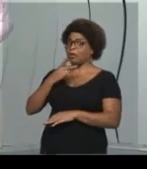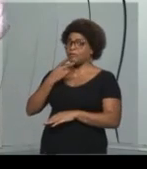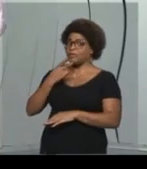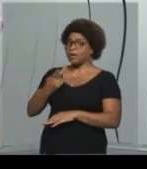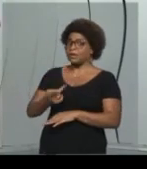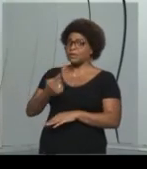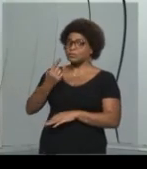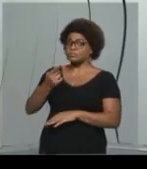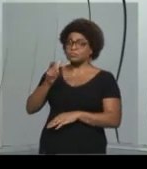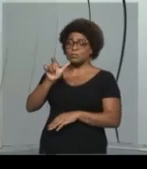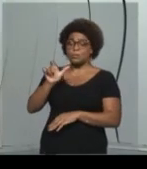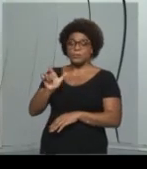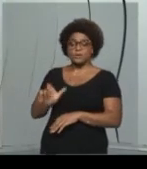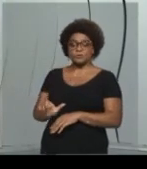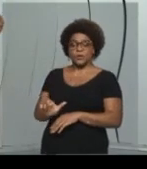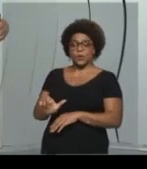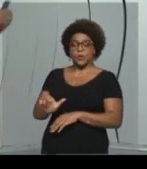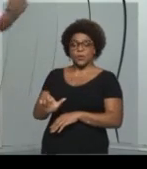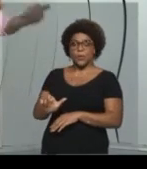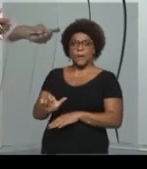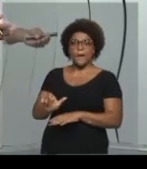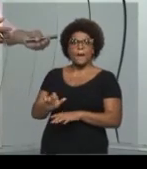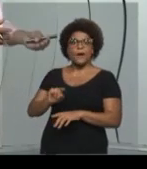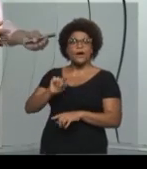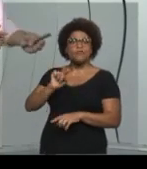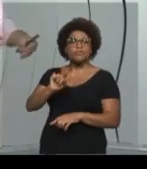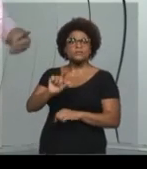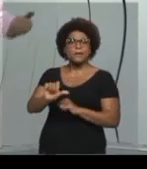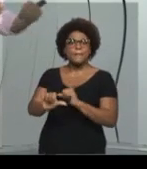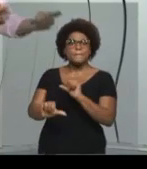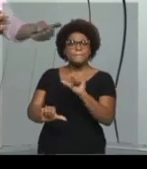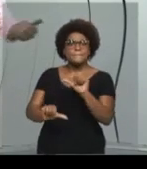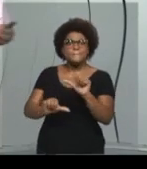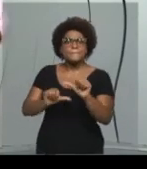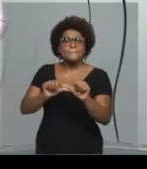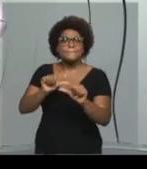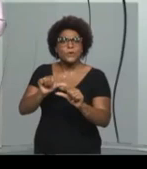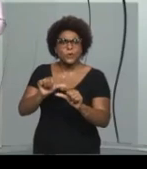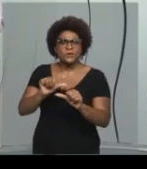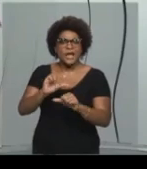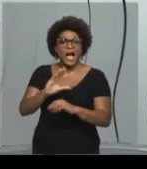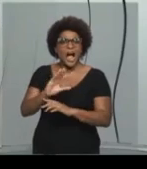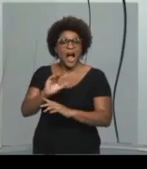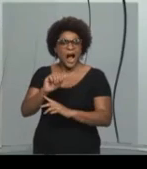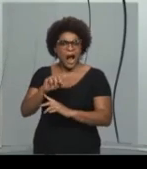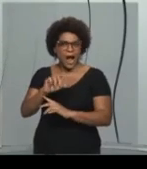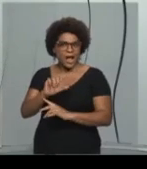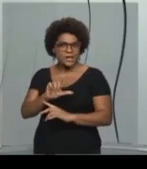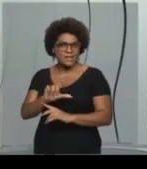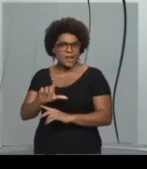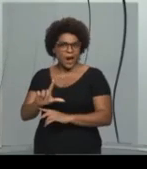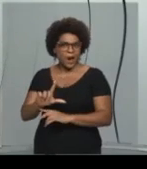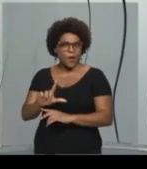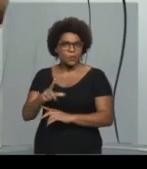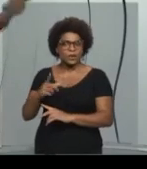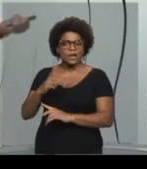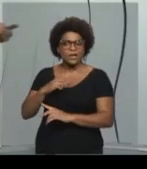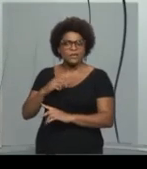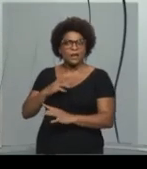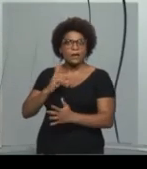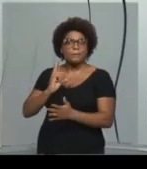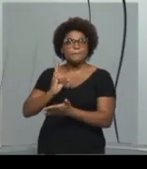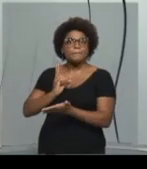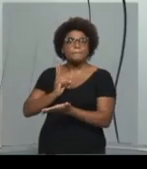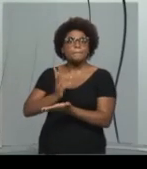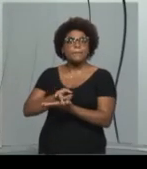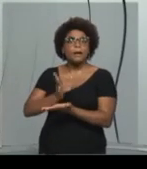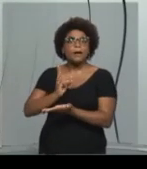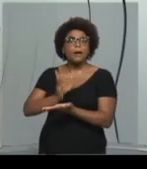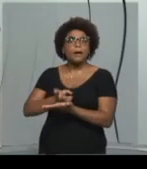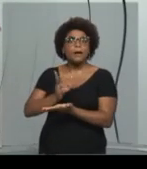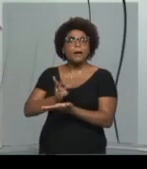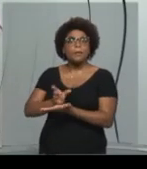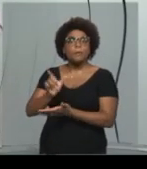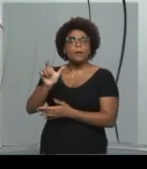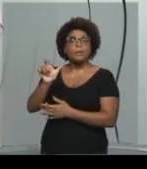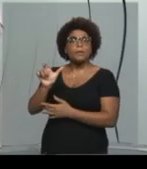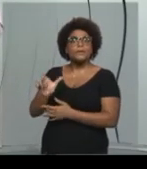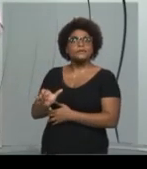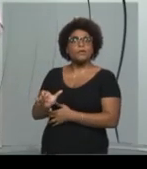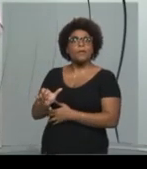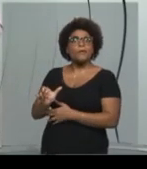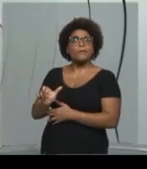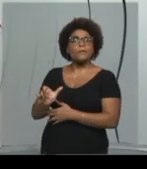outro canal de televisão e este mesmo personagem está sendo atacado ou questionado naquela